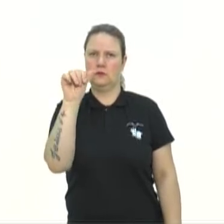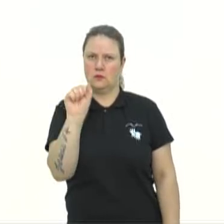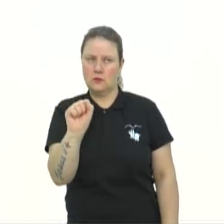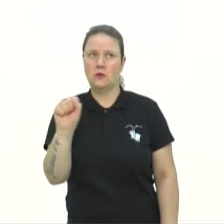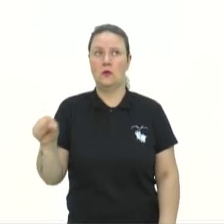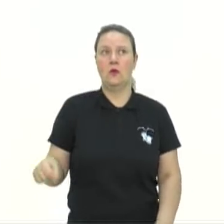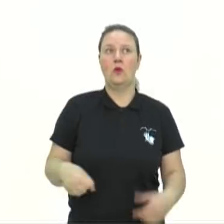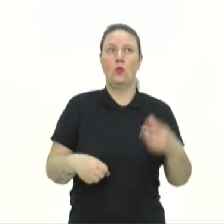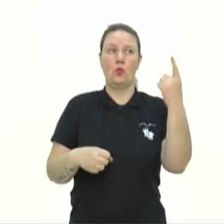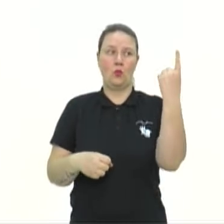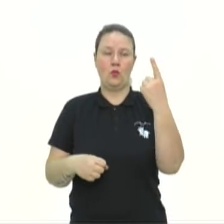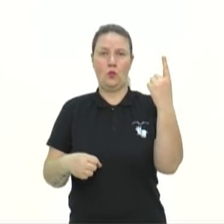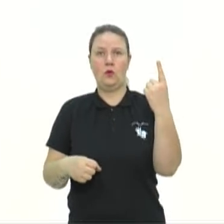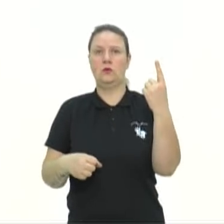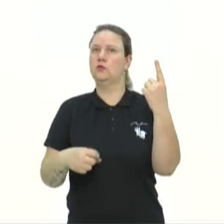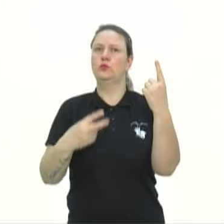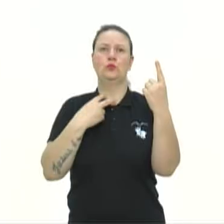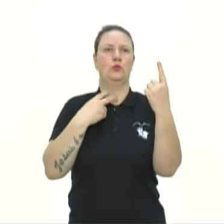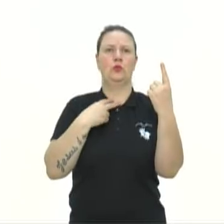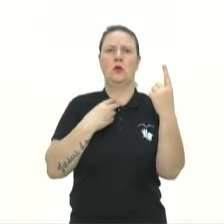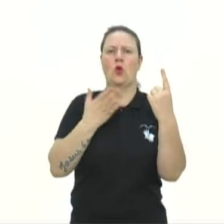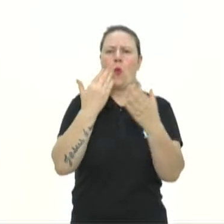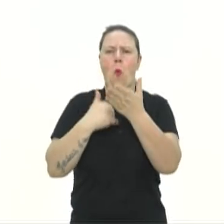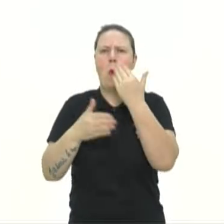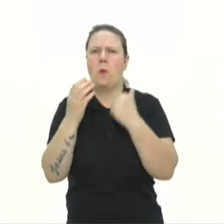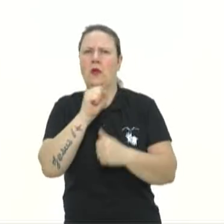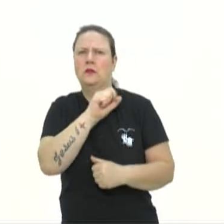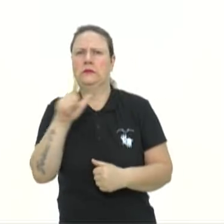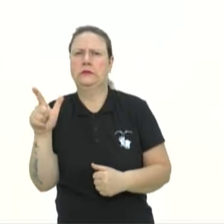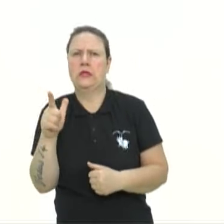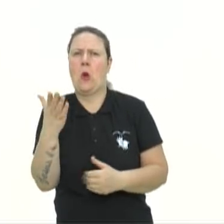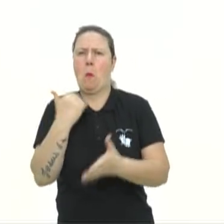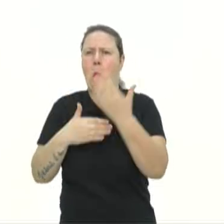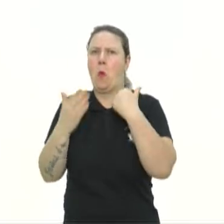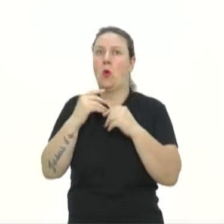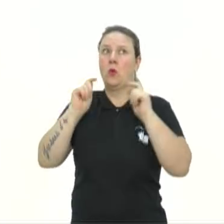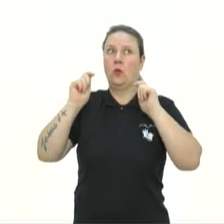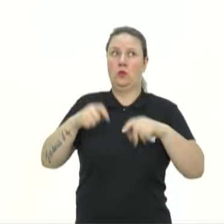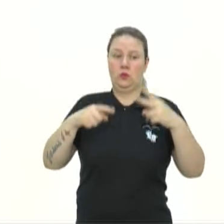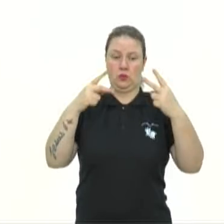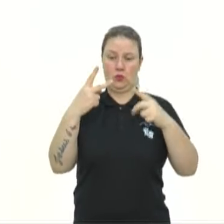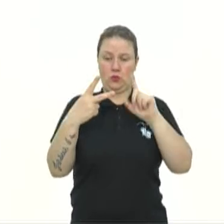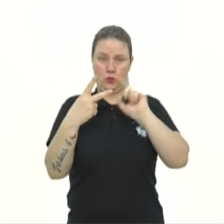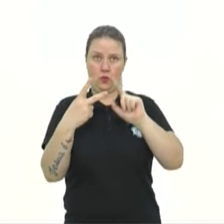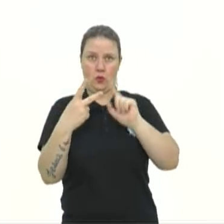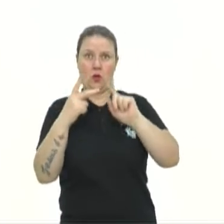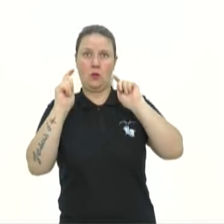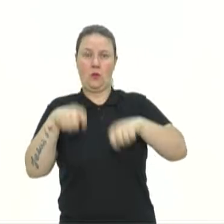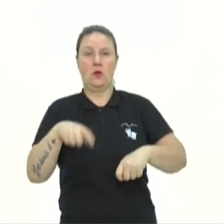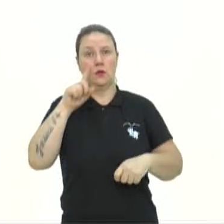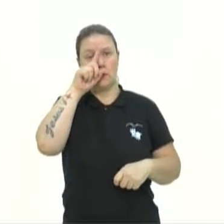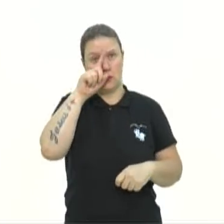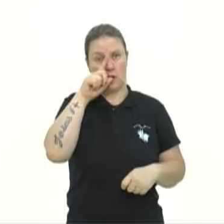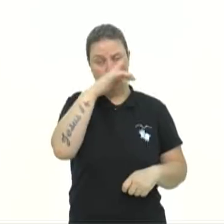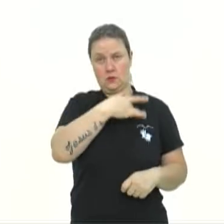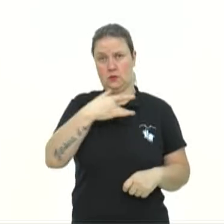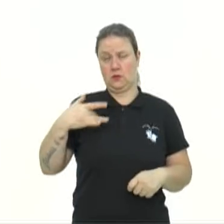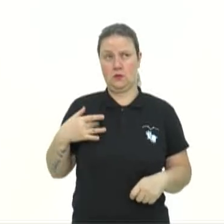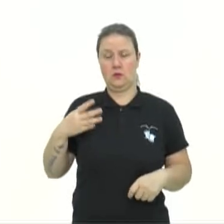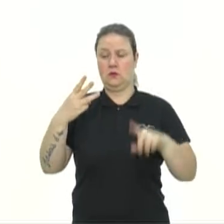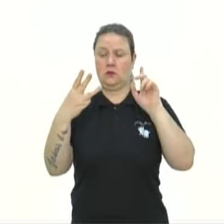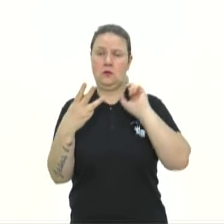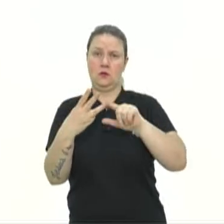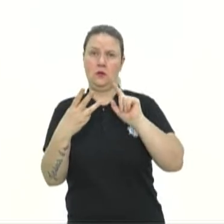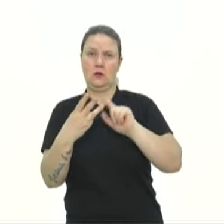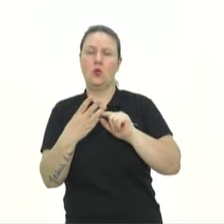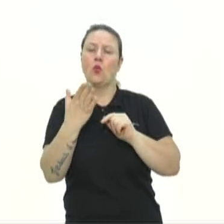consumir sal em excesso. Número 2, porque ele pode trazer prejuízos à saúde. Número 3, o consumo moderado